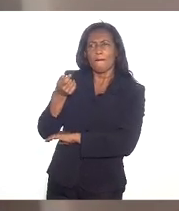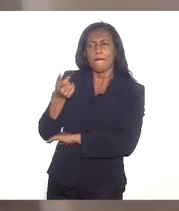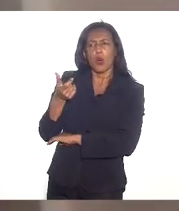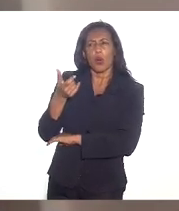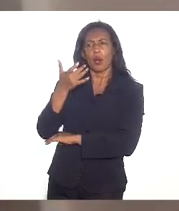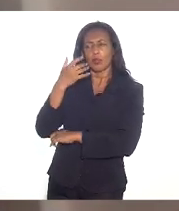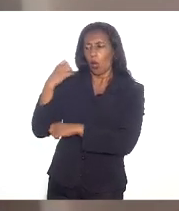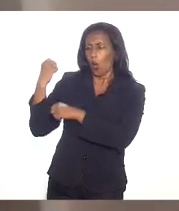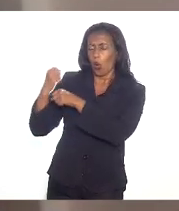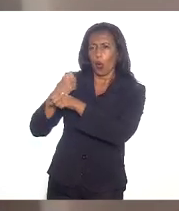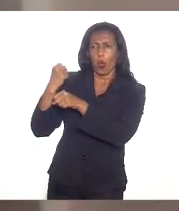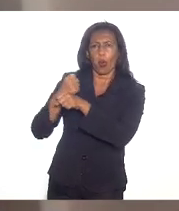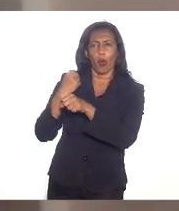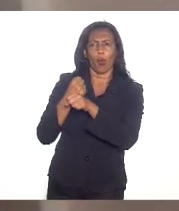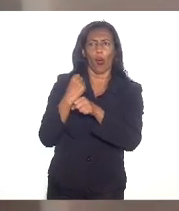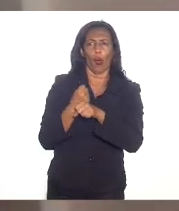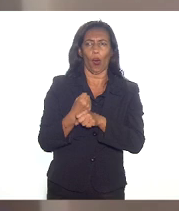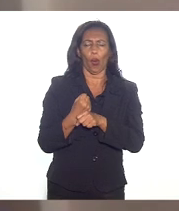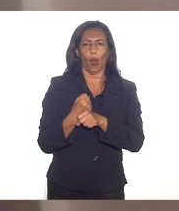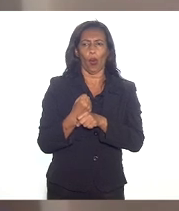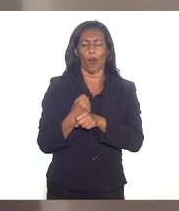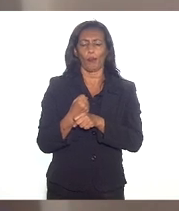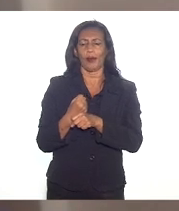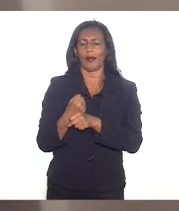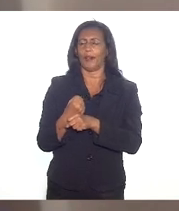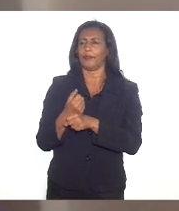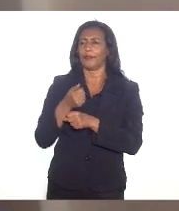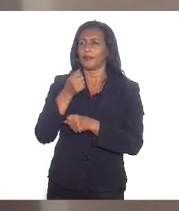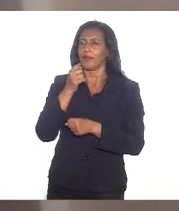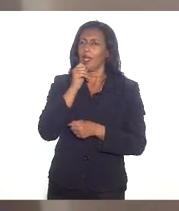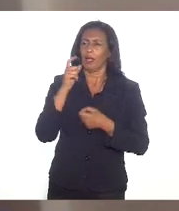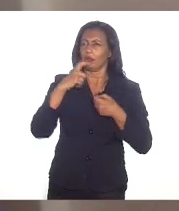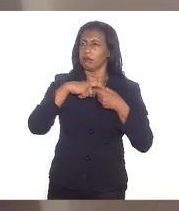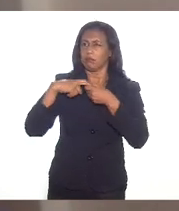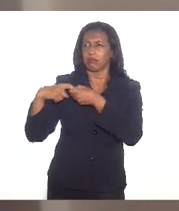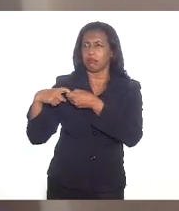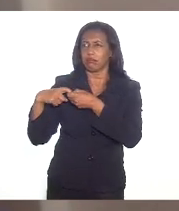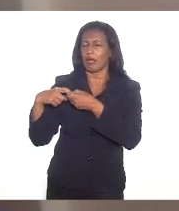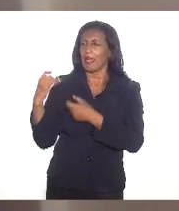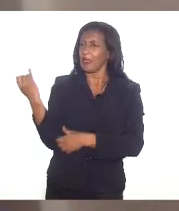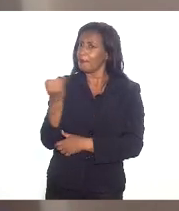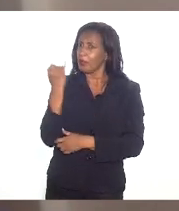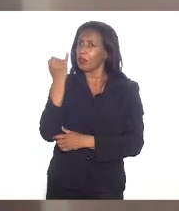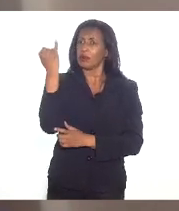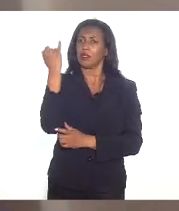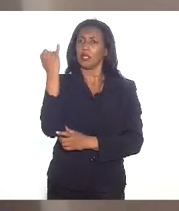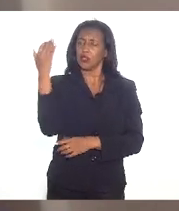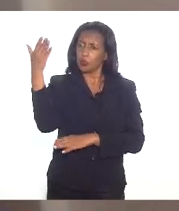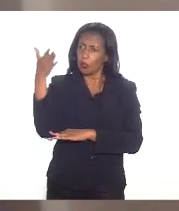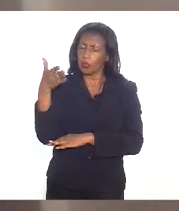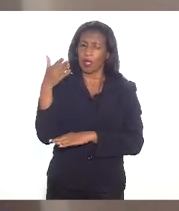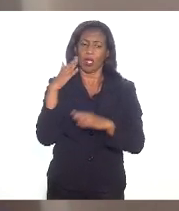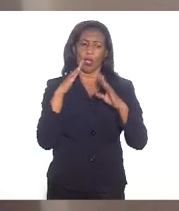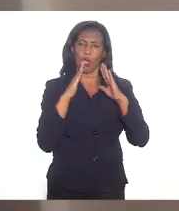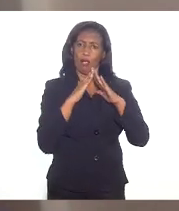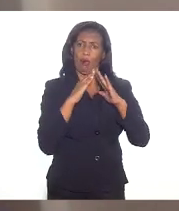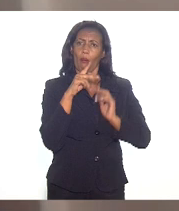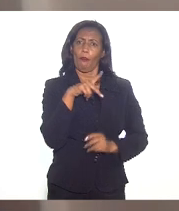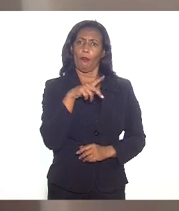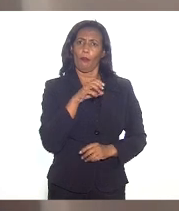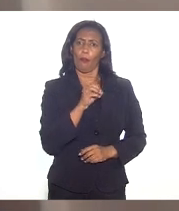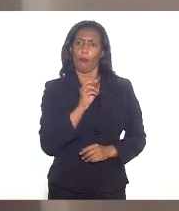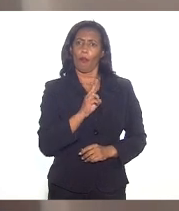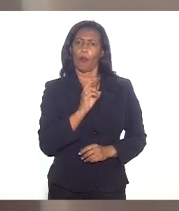porque a qualidade da mão de obra é muito importante para hotéis e pousadas. Então, é